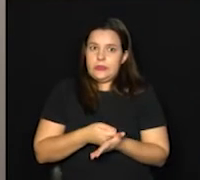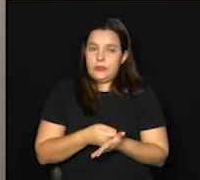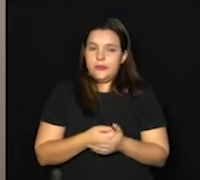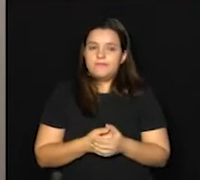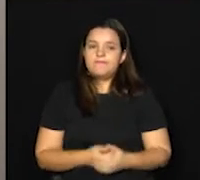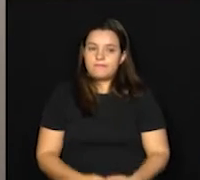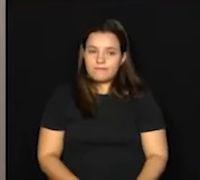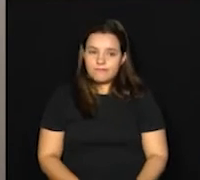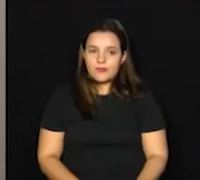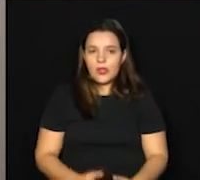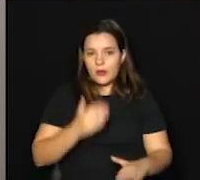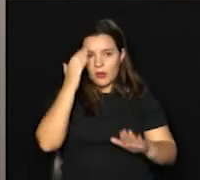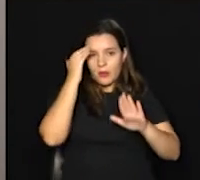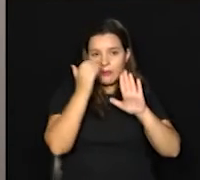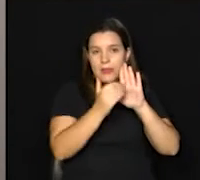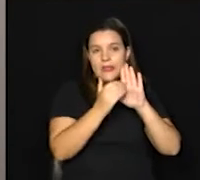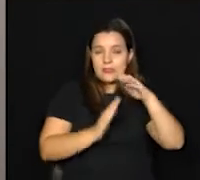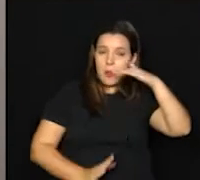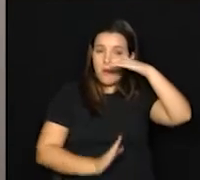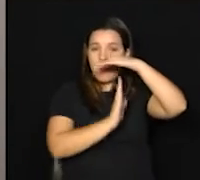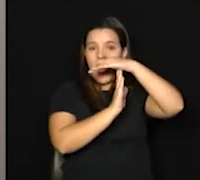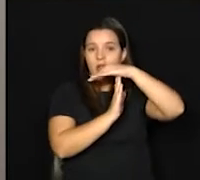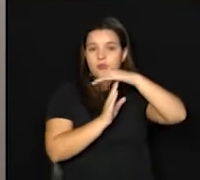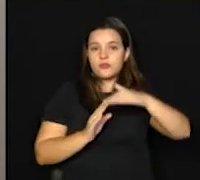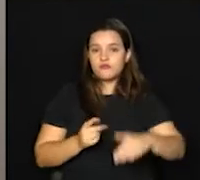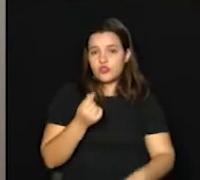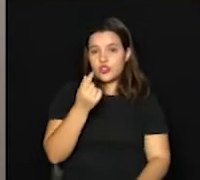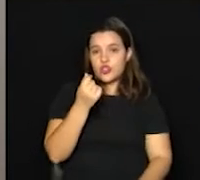no cumprimento do teto dos gastos,